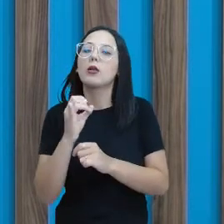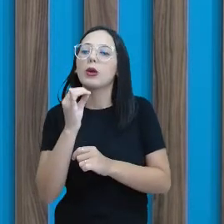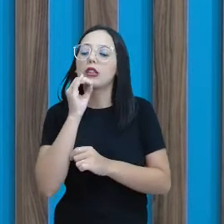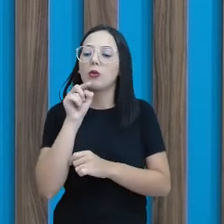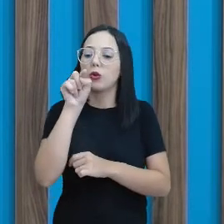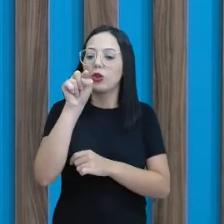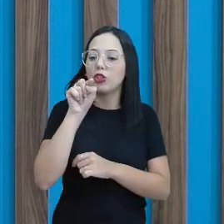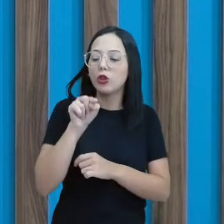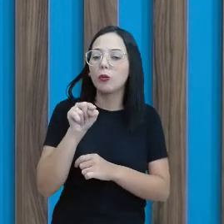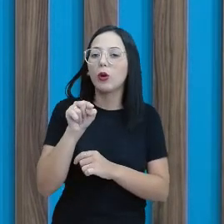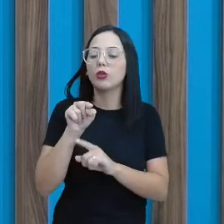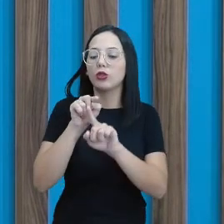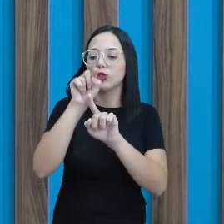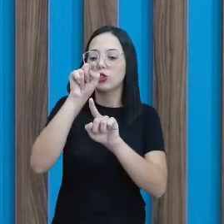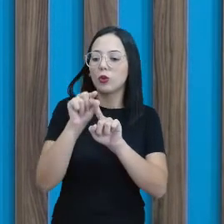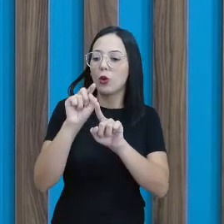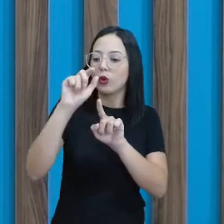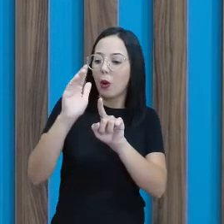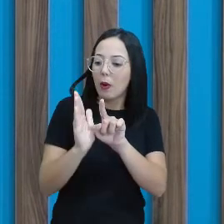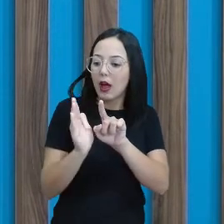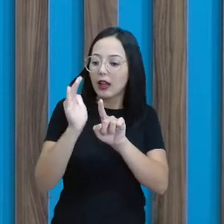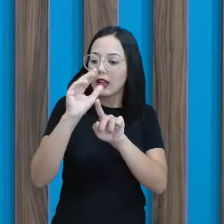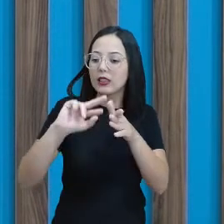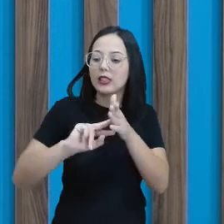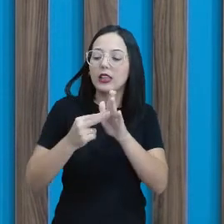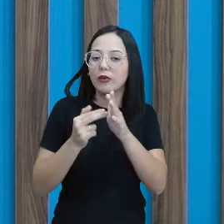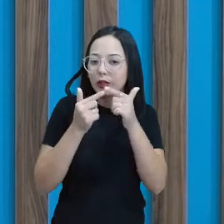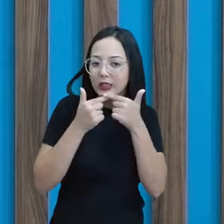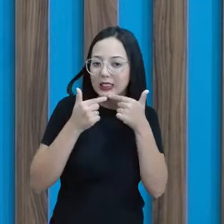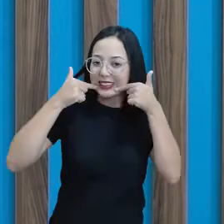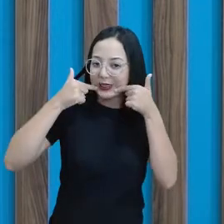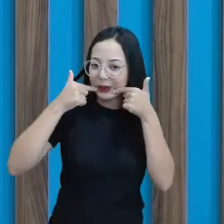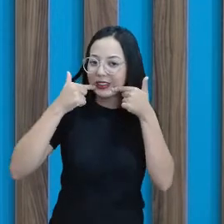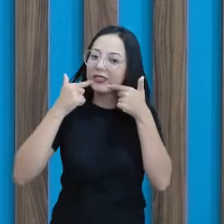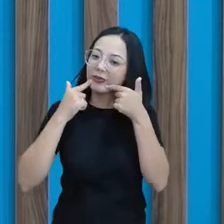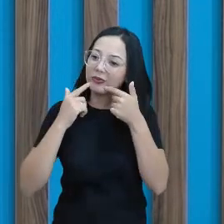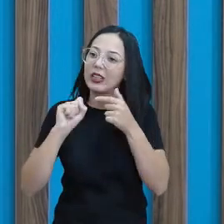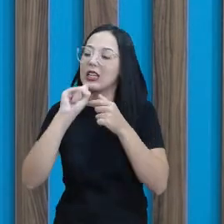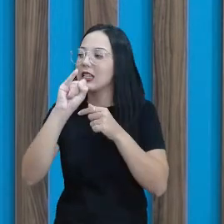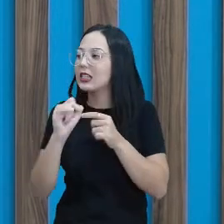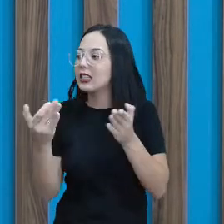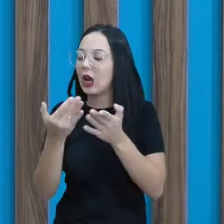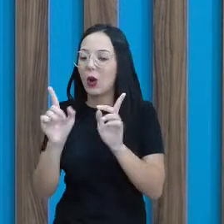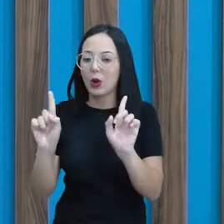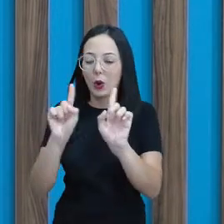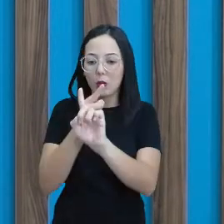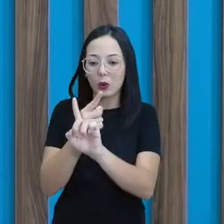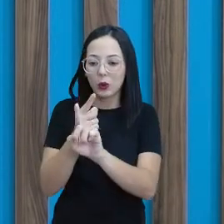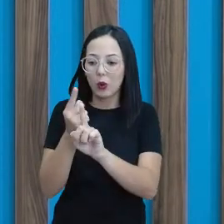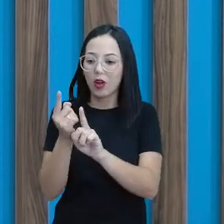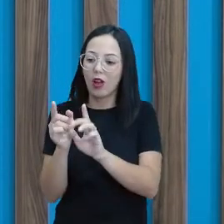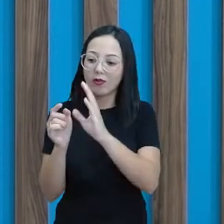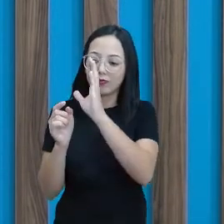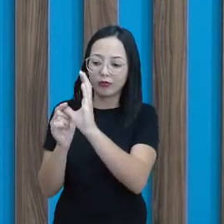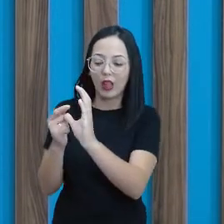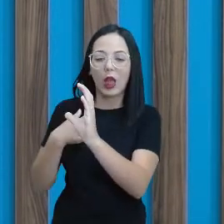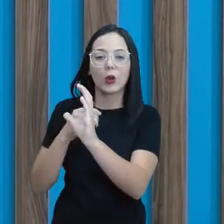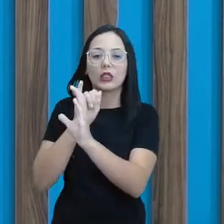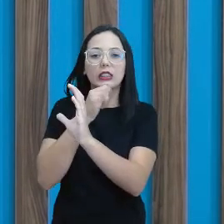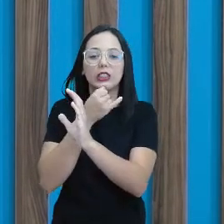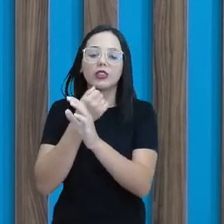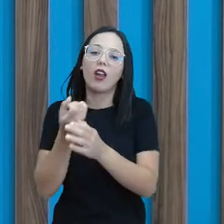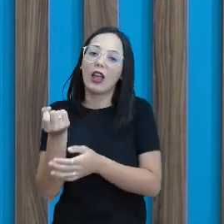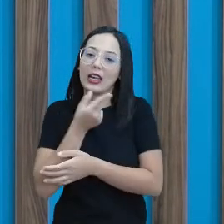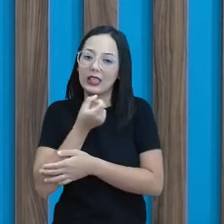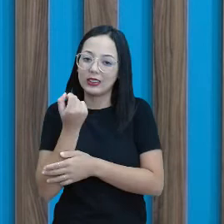pontos e um parênteses assim, nesse sentido, eu tô sorrindo. Se eu inverto o parênteses, eu tô triste. Então, é